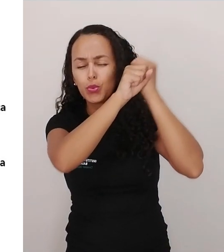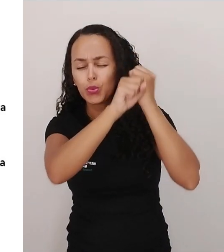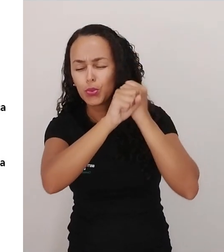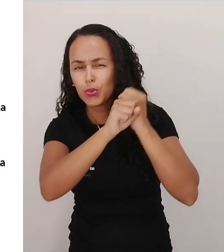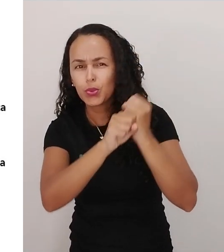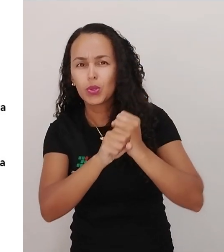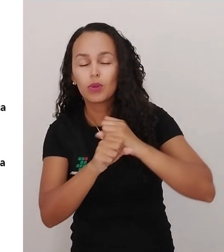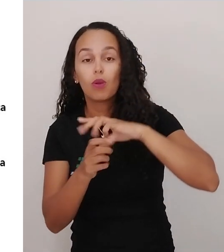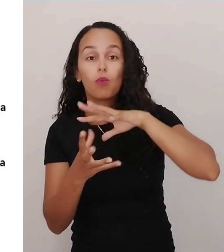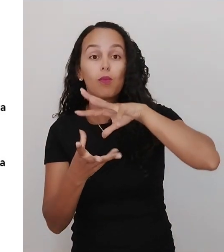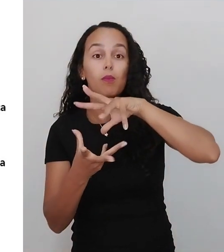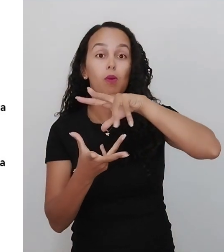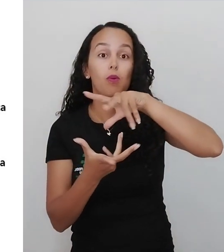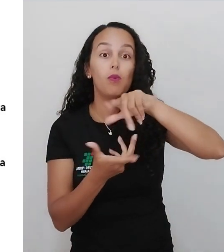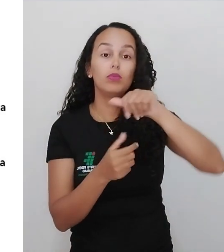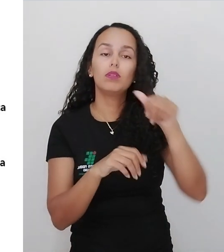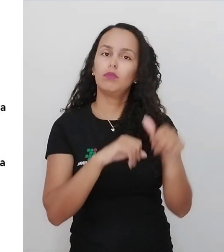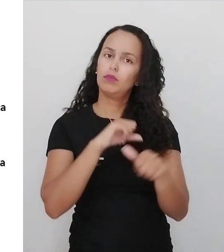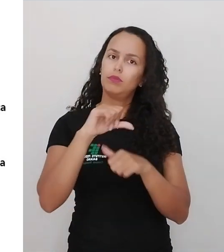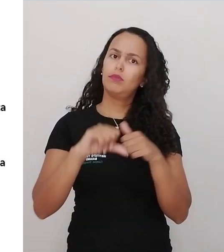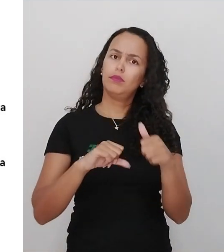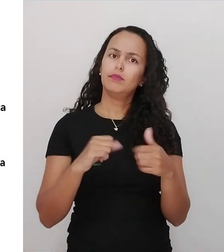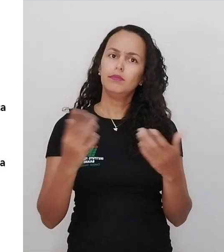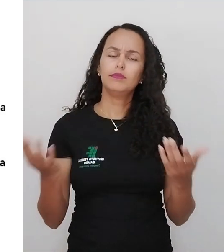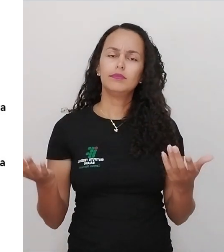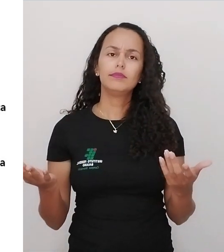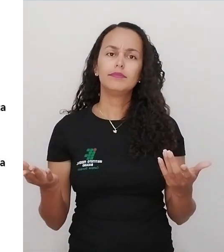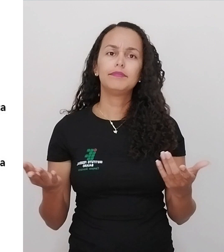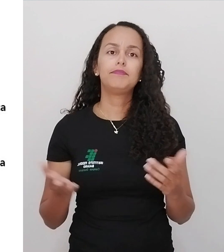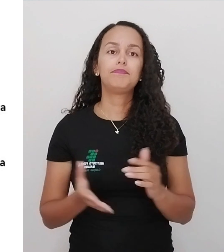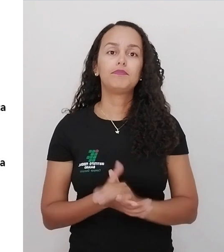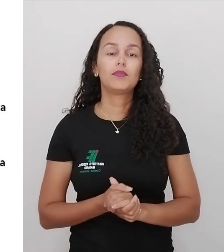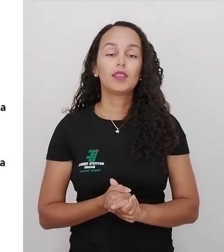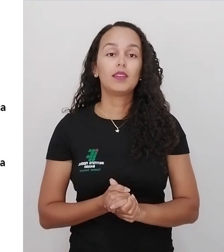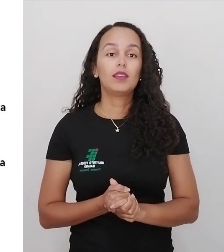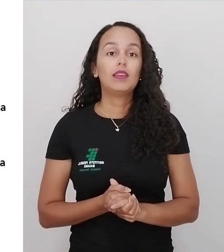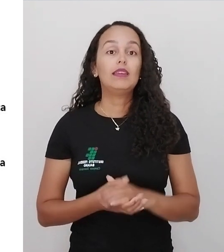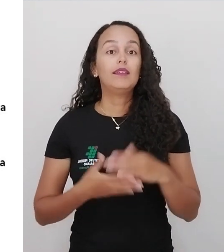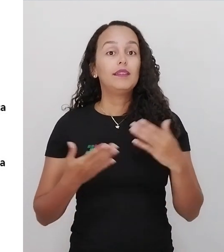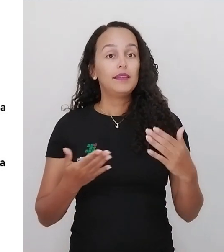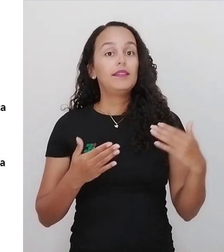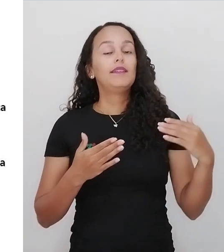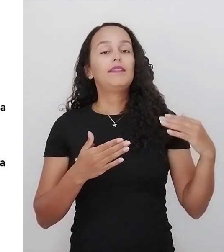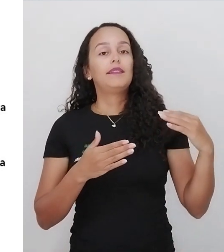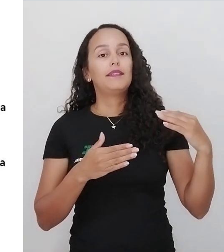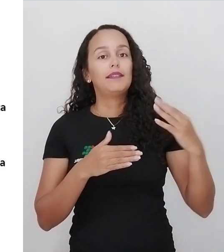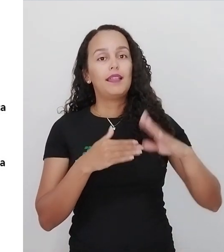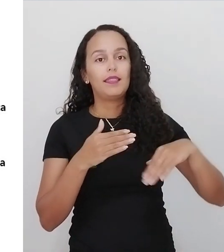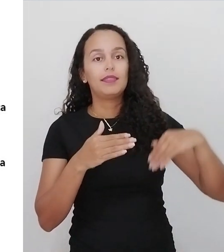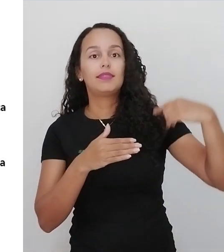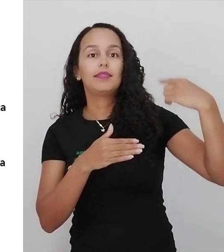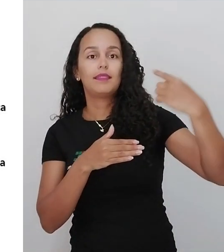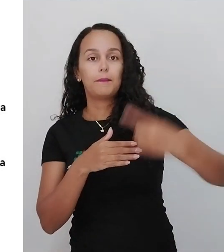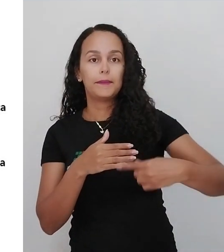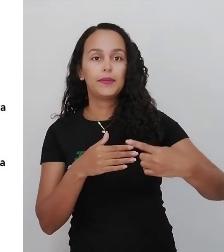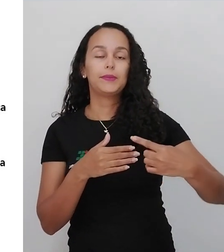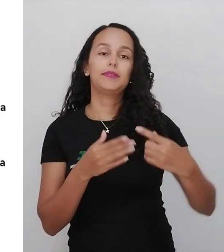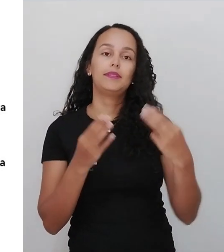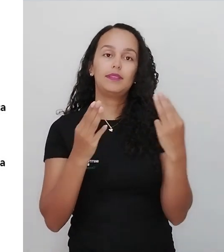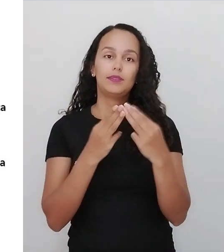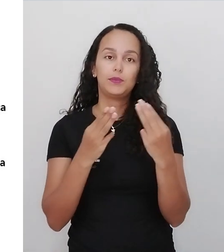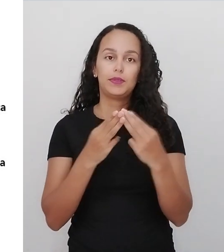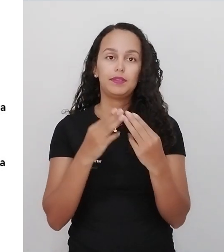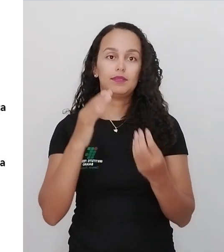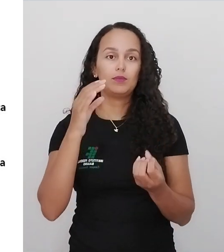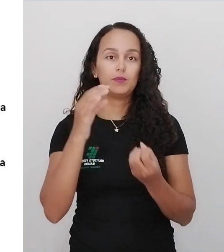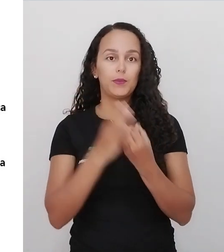Após, né, a formação dessas moléculas, veio também o pensamento sobre os processos bióticos, né? Ou como